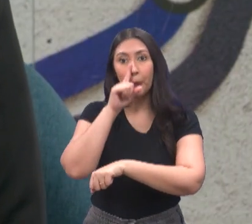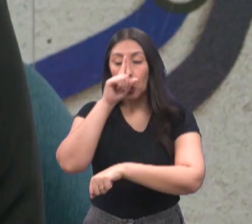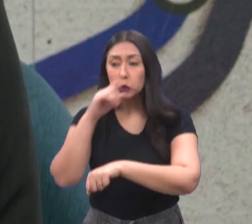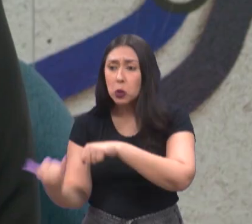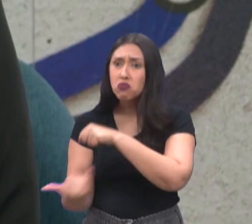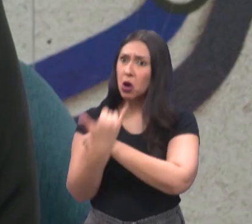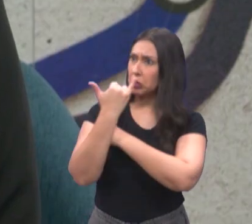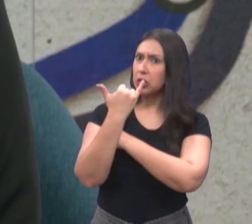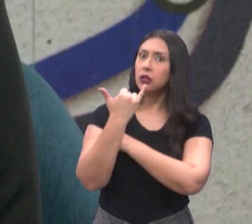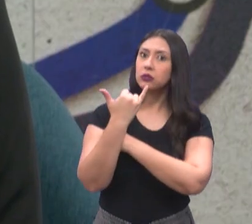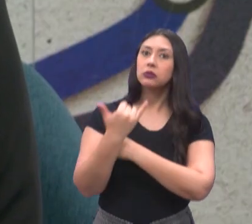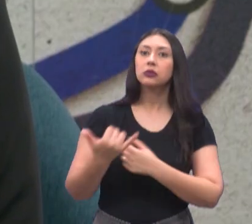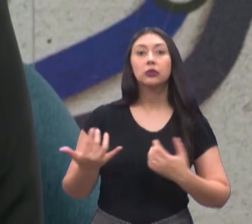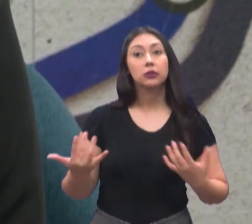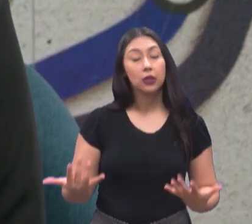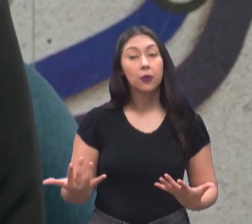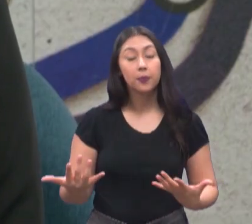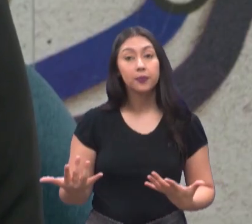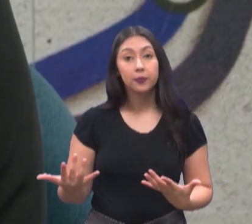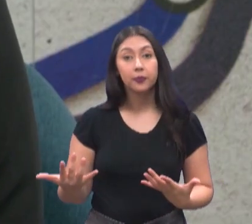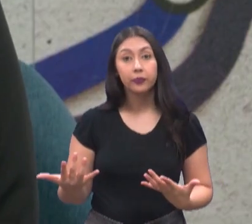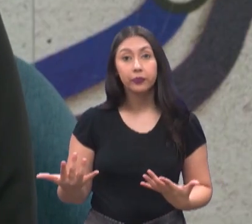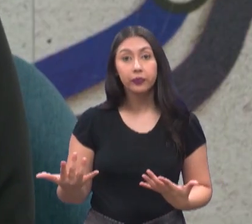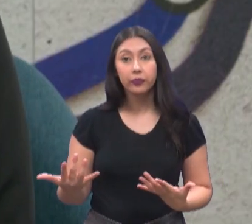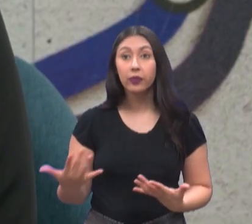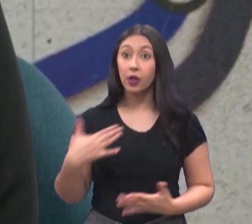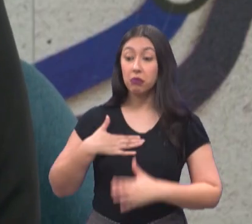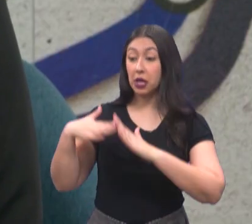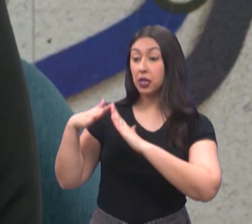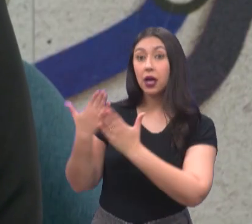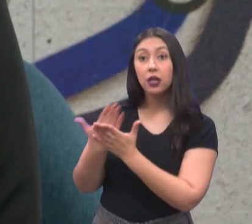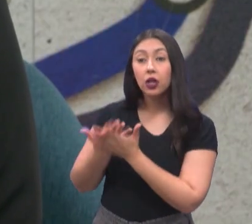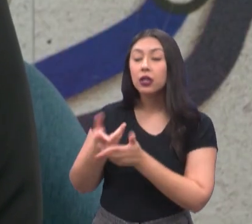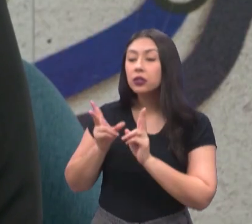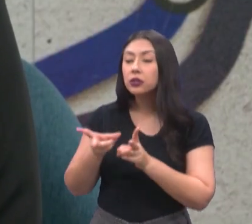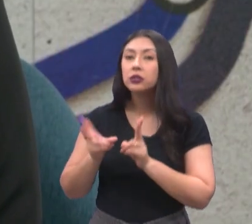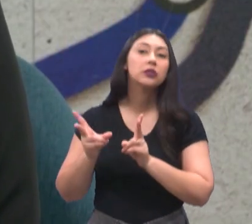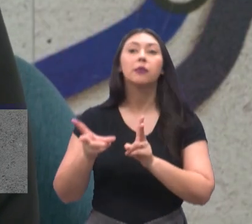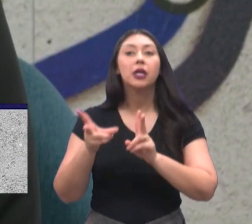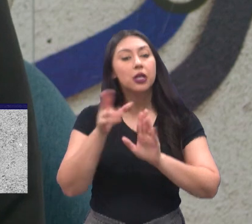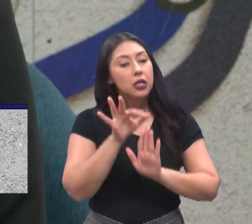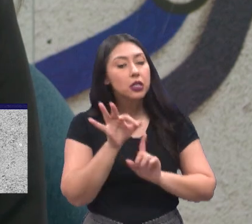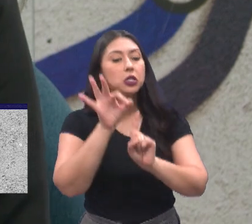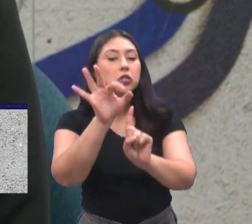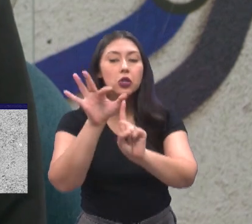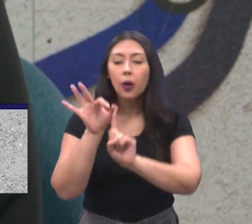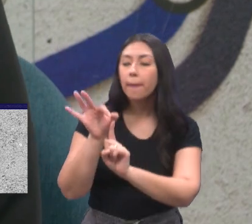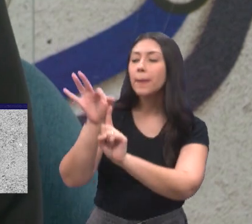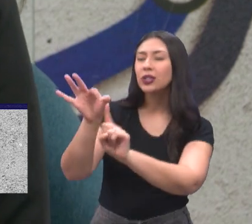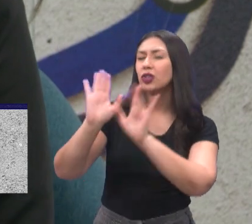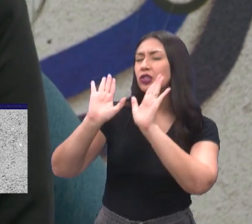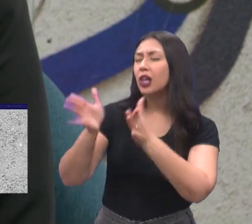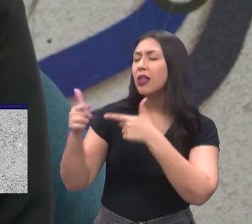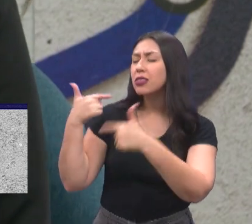forma. Então, dentro da minha escola, eu indico sempre as mesmas pessoas que eu trabalho há 20 anos,